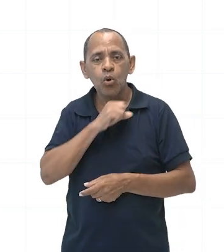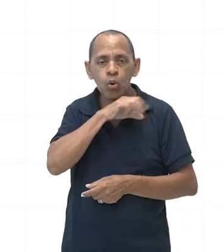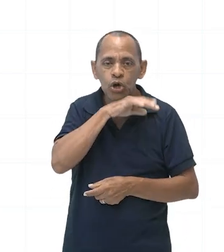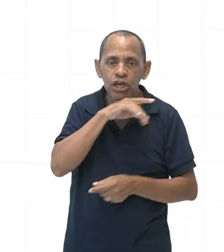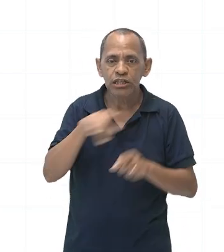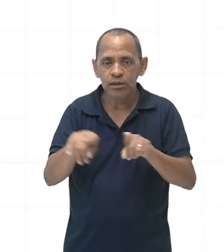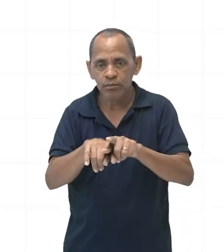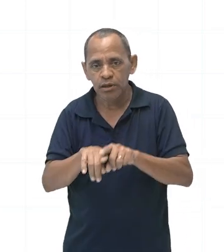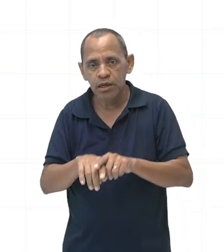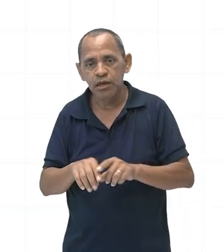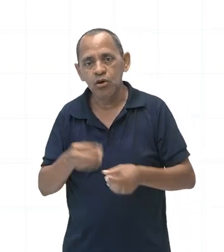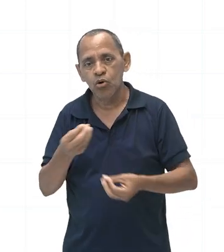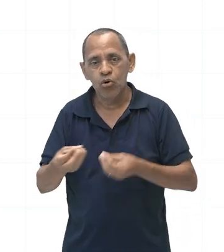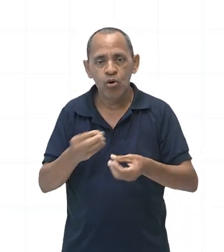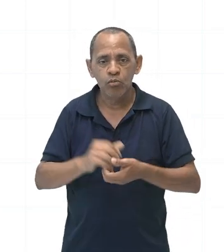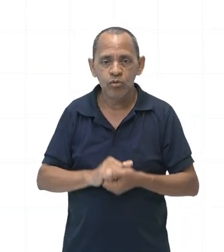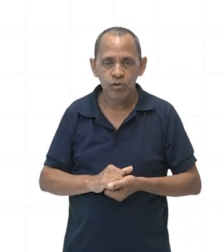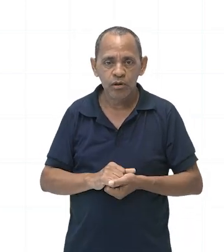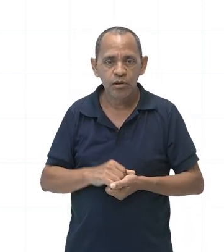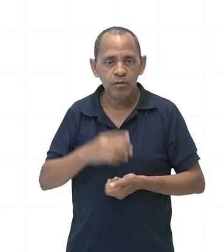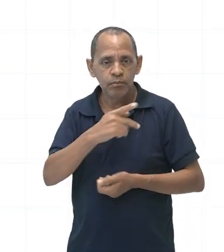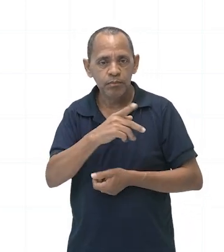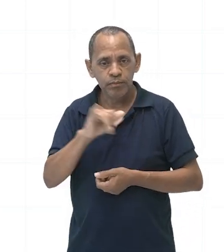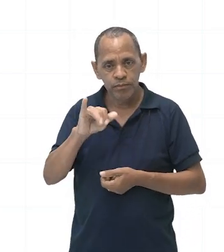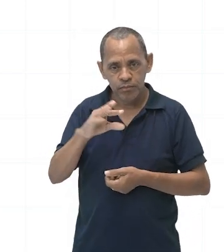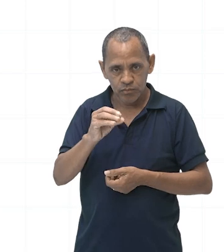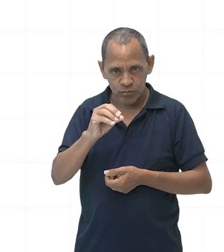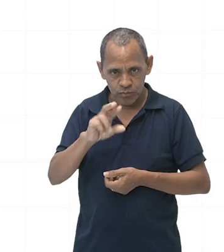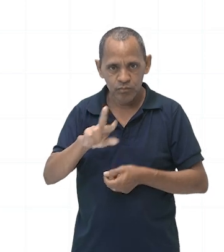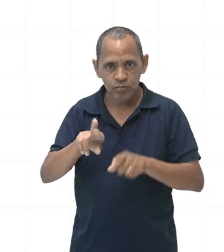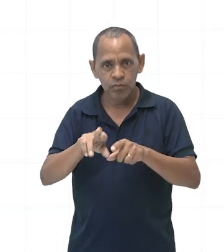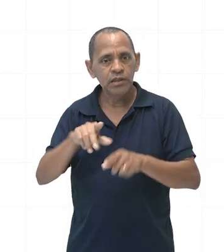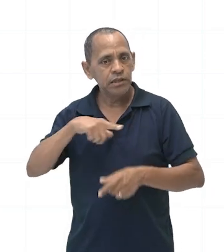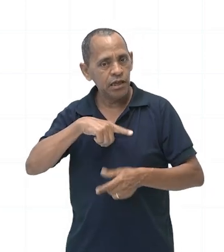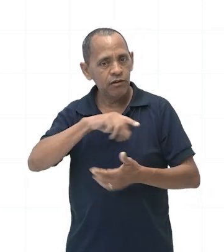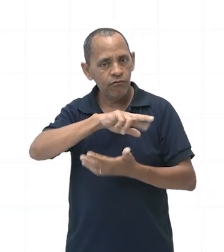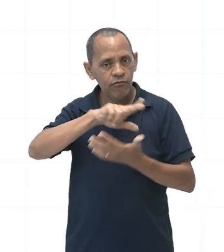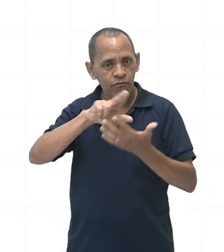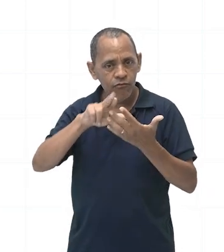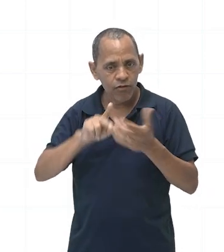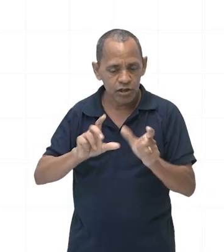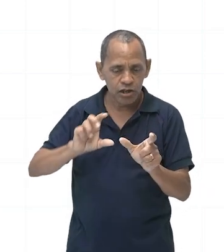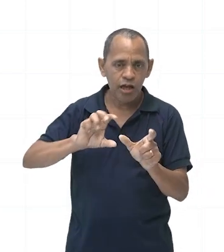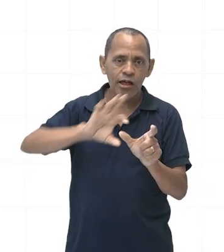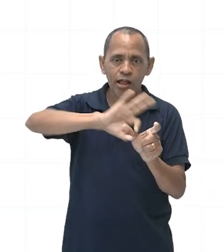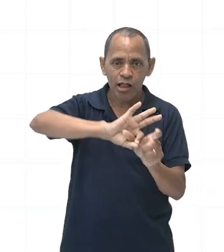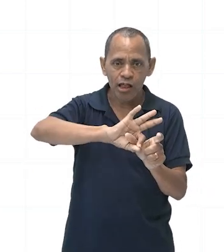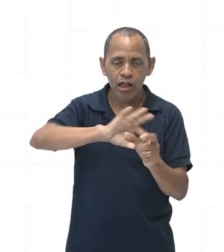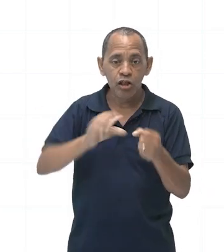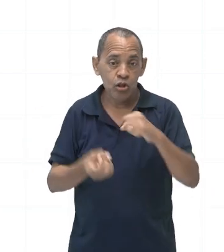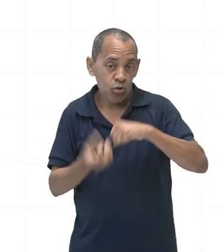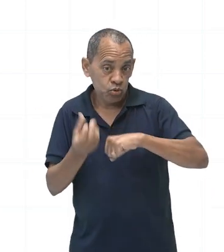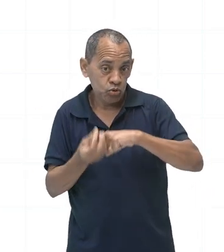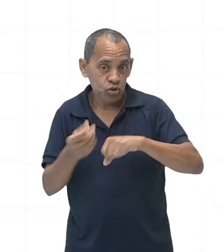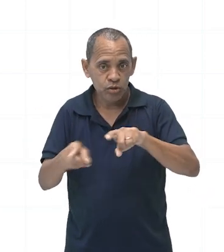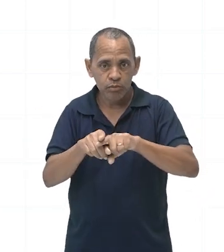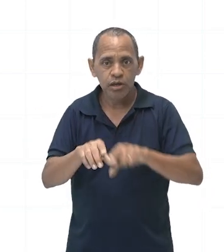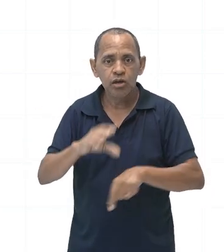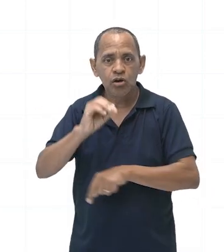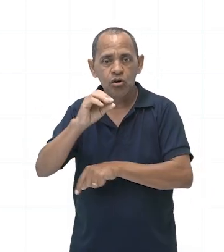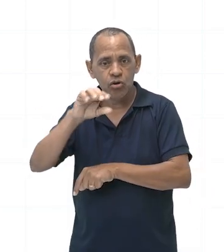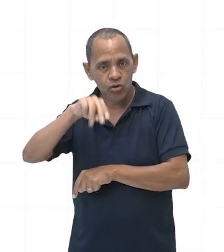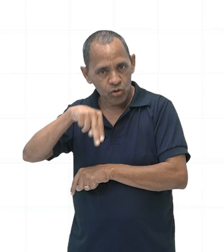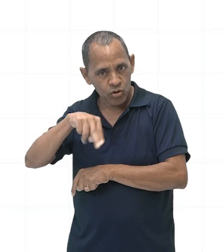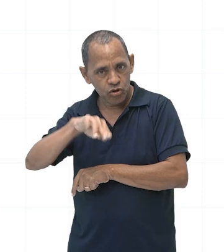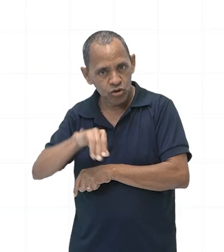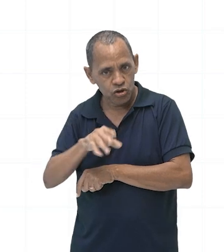ou do que, qual depois de tal. Várias conjunções e locuções conjuntivas, em que a gente tem duas conjunções, uma ao lado da